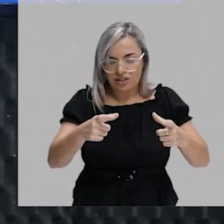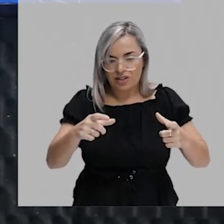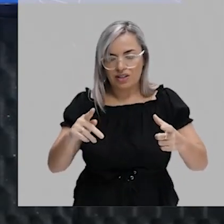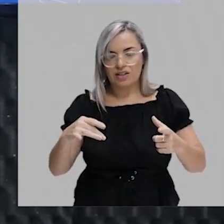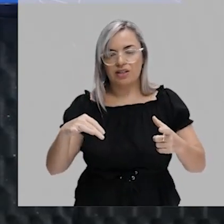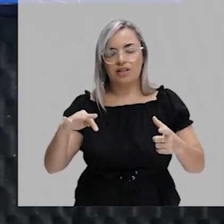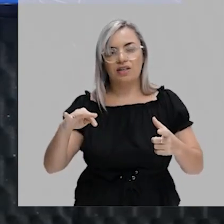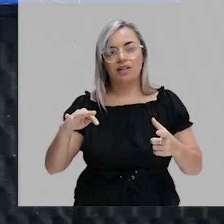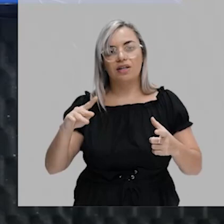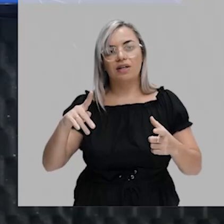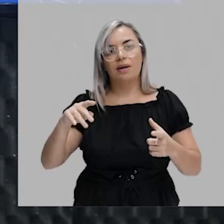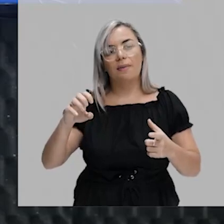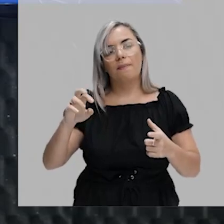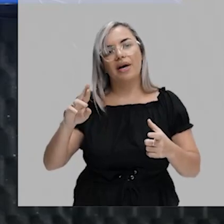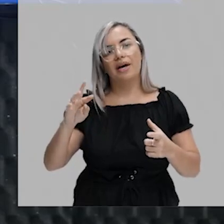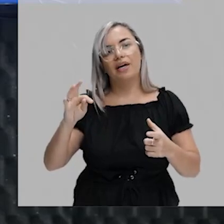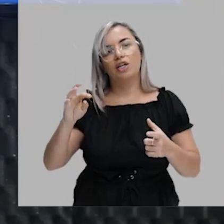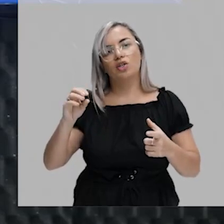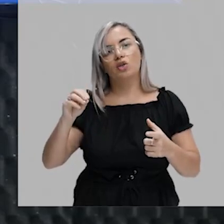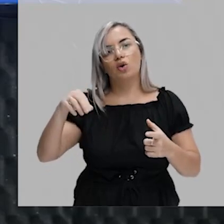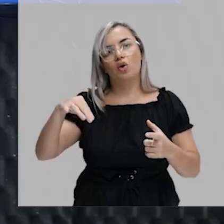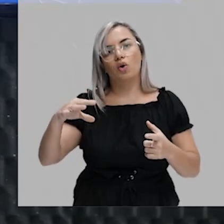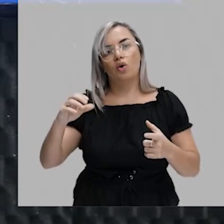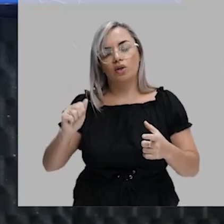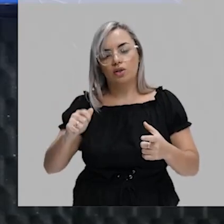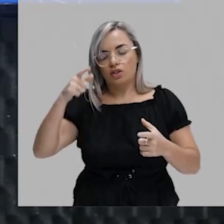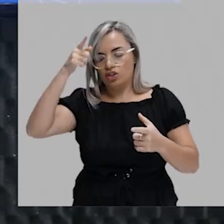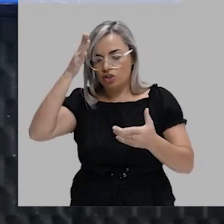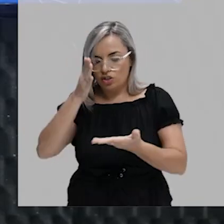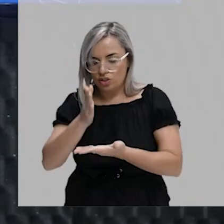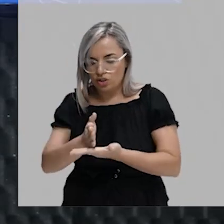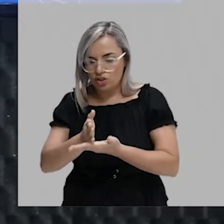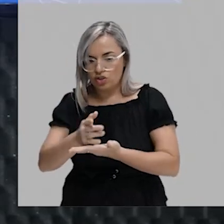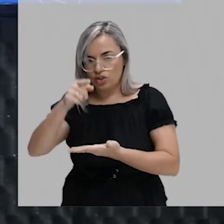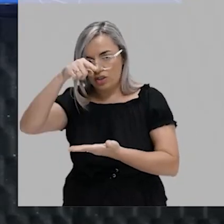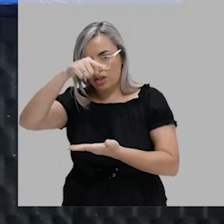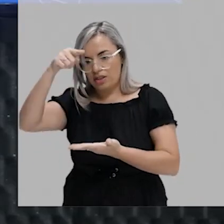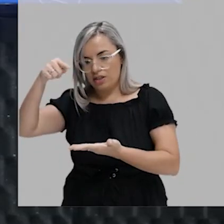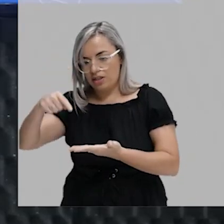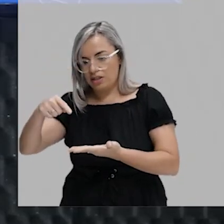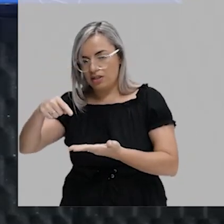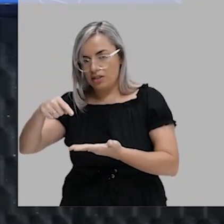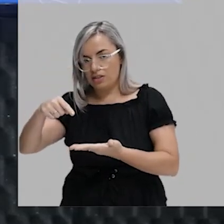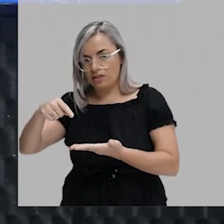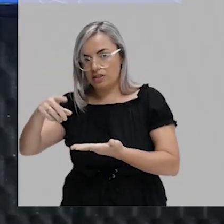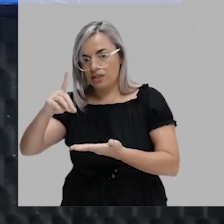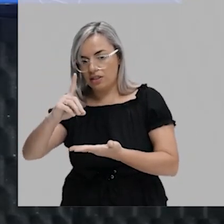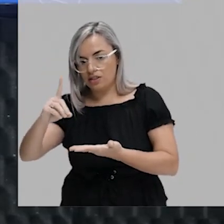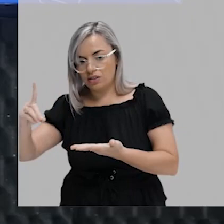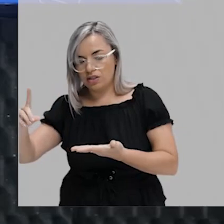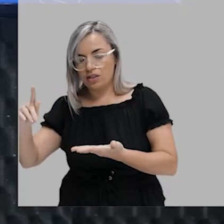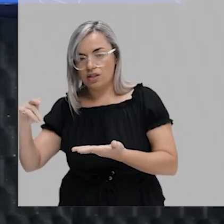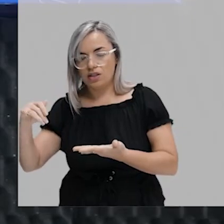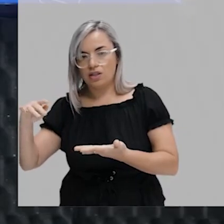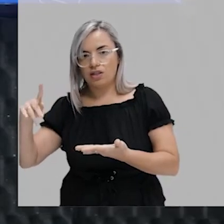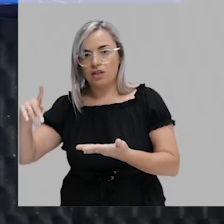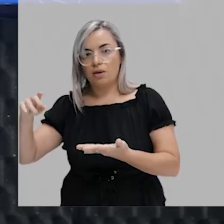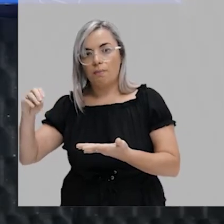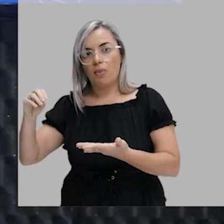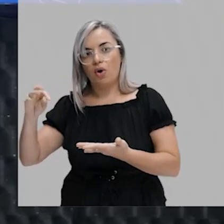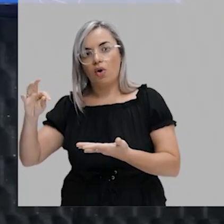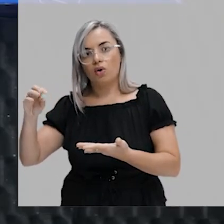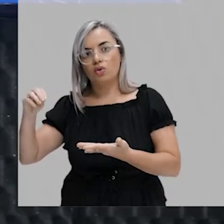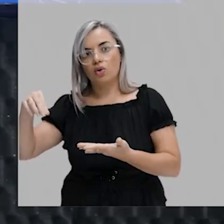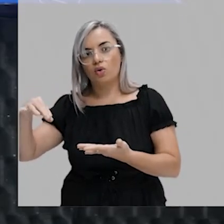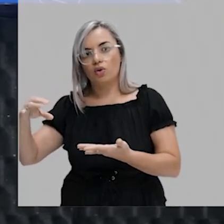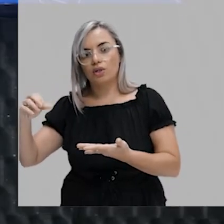relação a essa solução da direita, né? Que é menos concentrado, ou seja, ela é hipotônica. Qual é a tendência